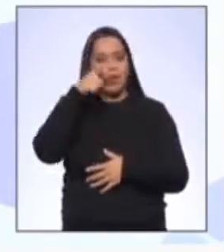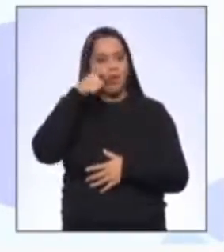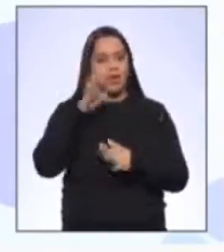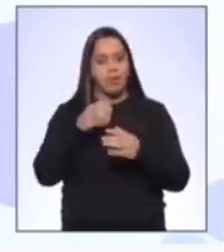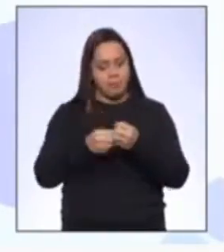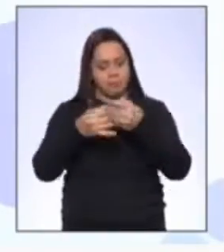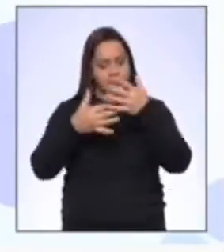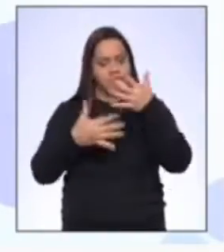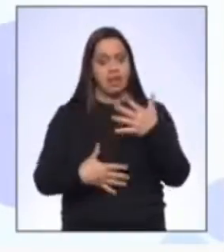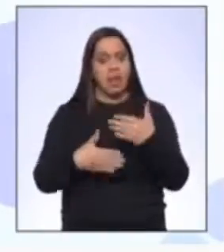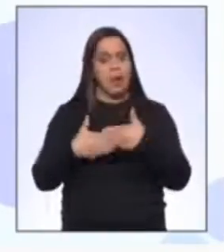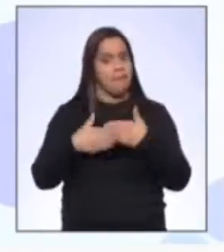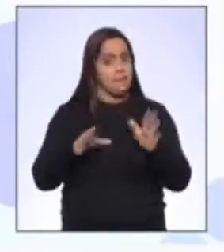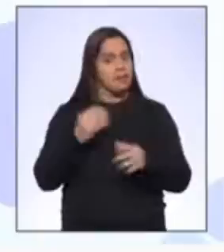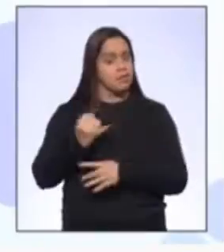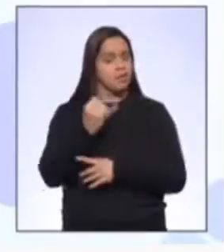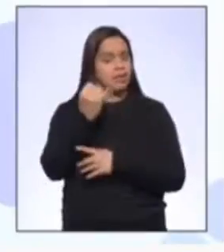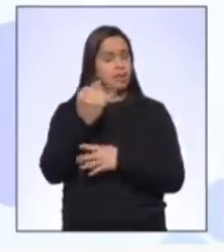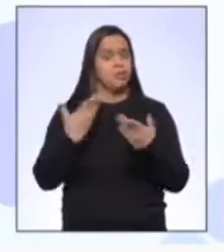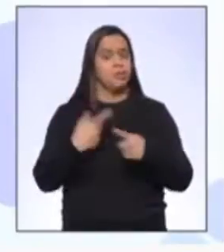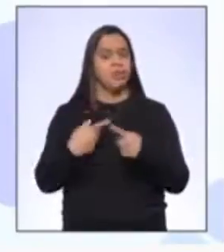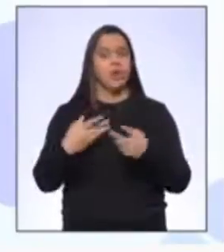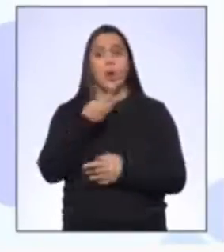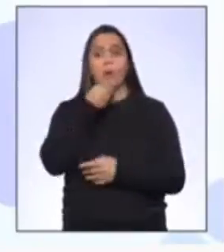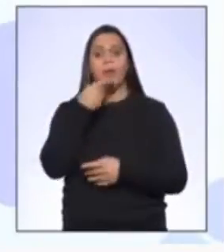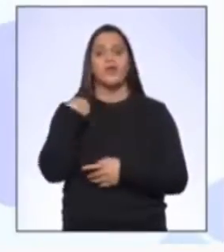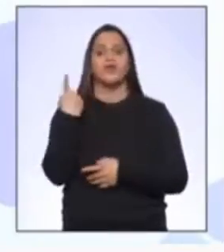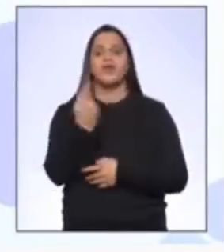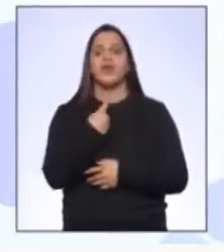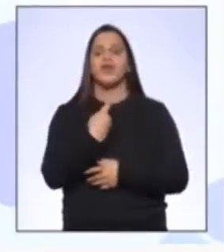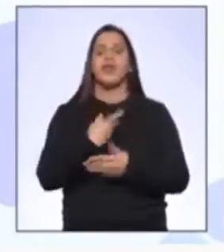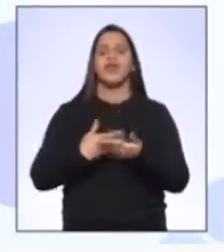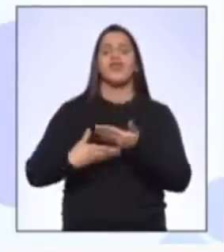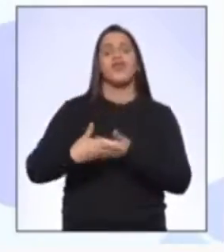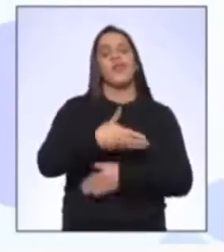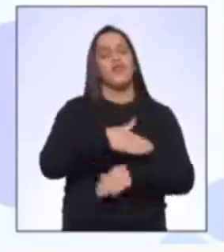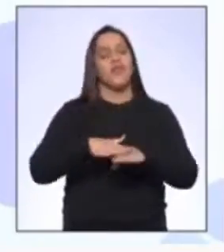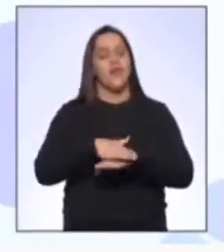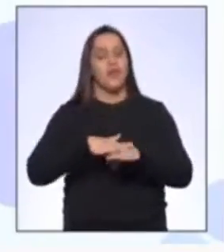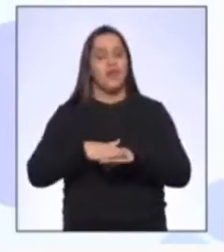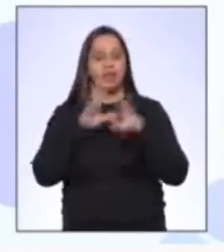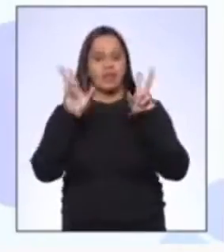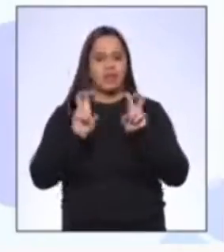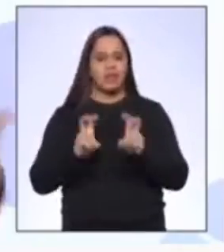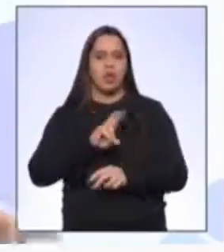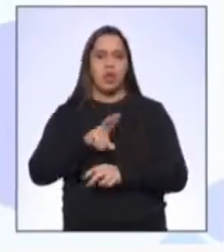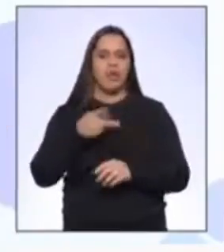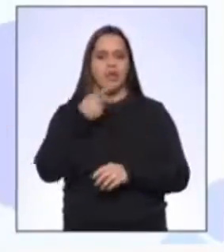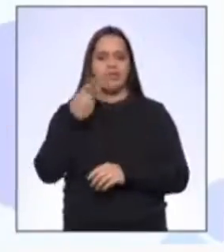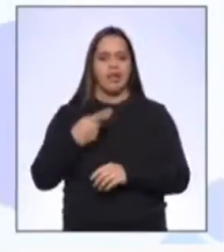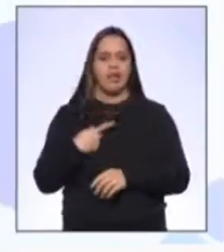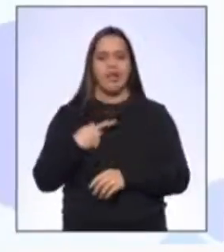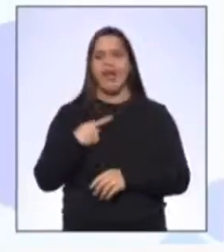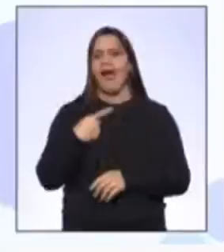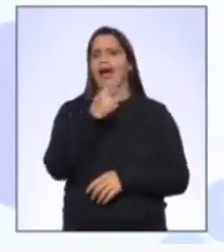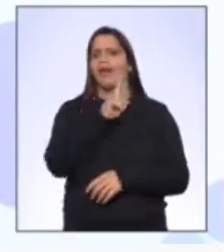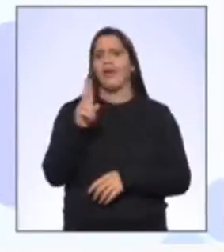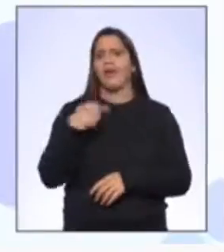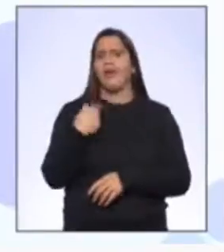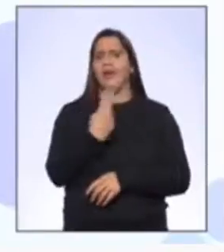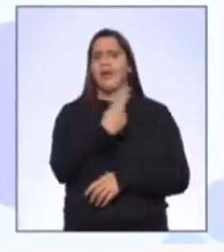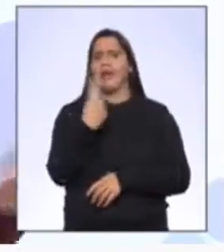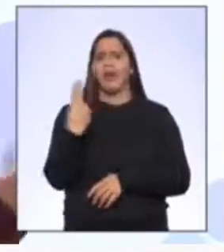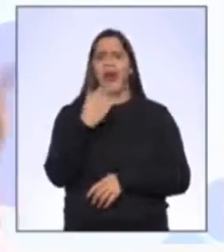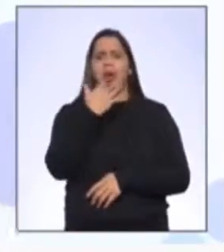então deixar o chat aberto a oportunidade da gente conversar sobre o tema não é para ficar colocando aqui cor que eu apareço